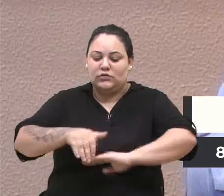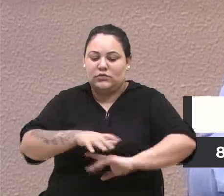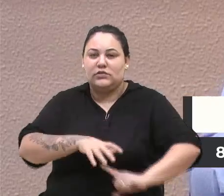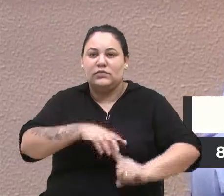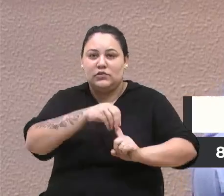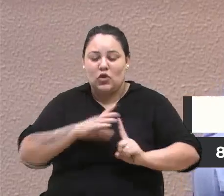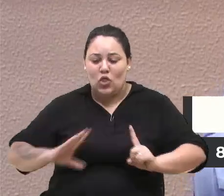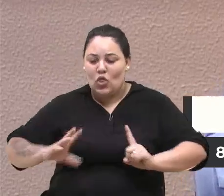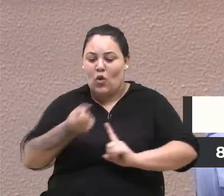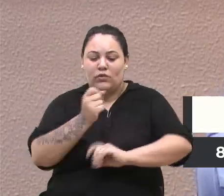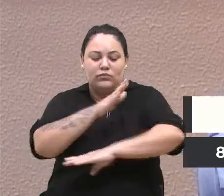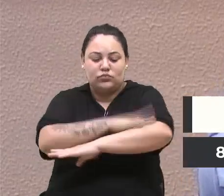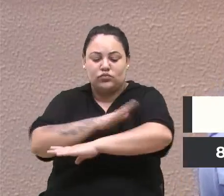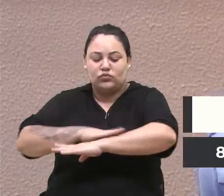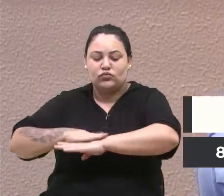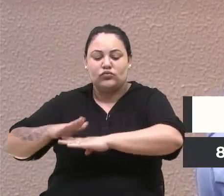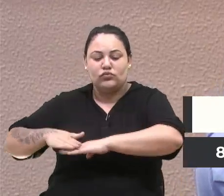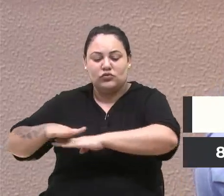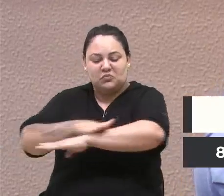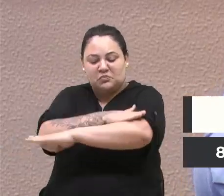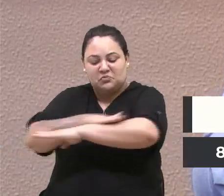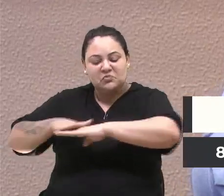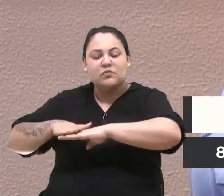pavimentada. Não era